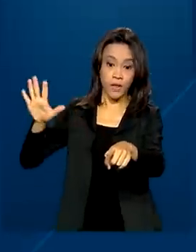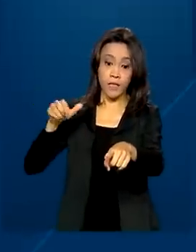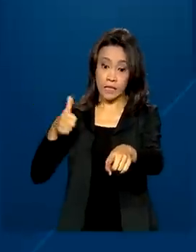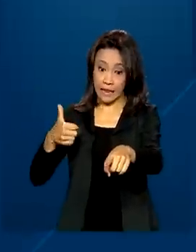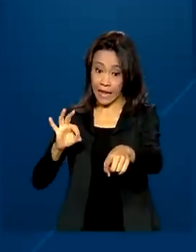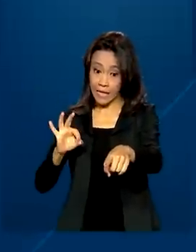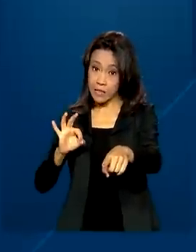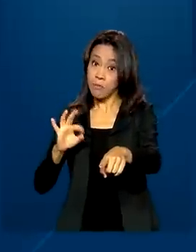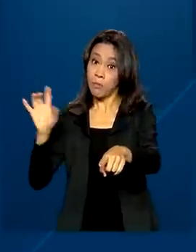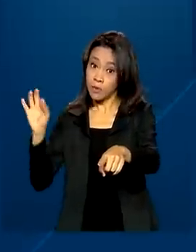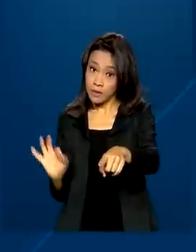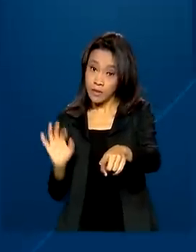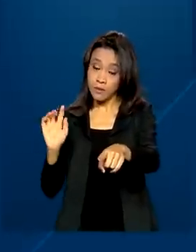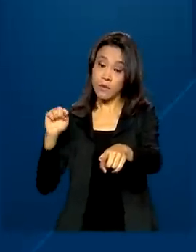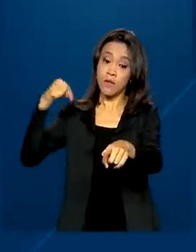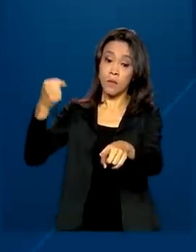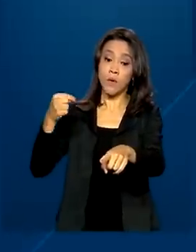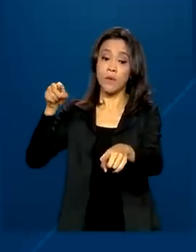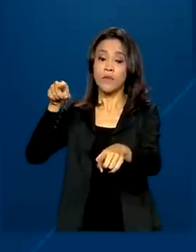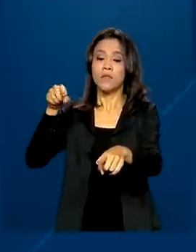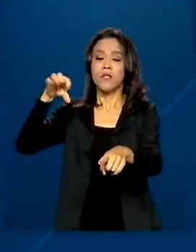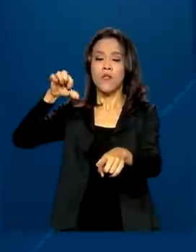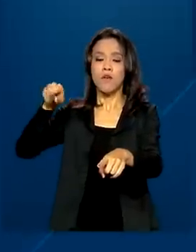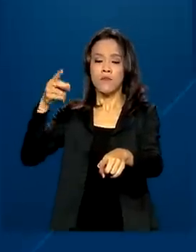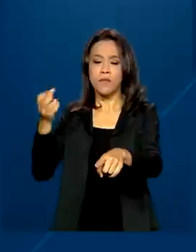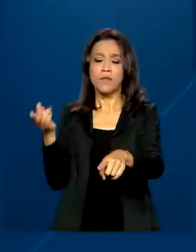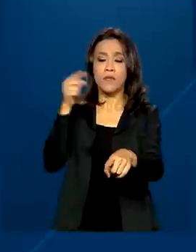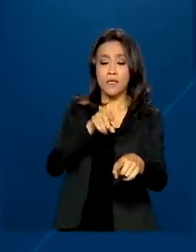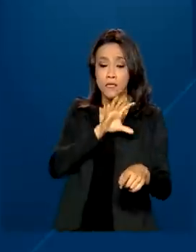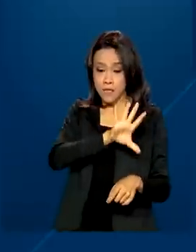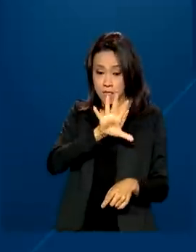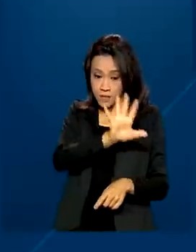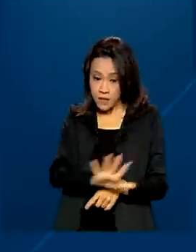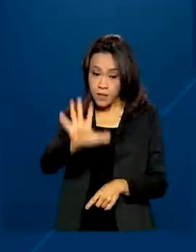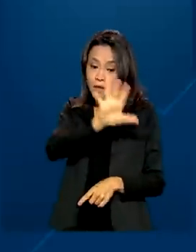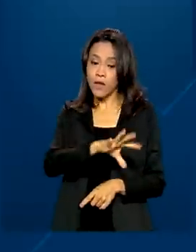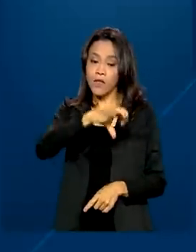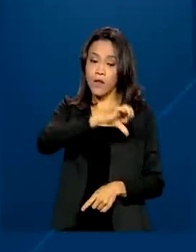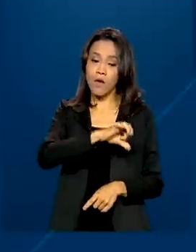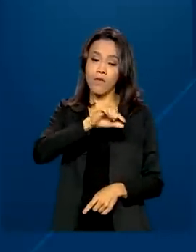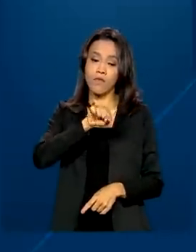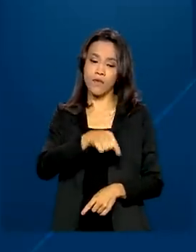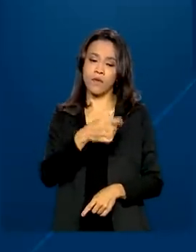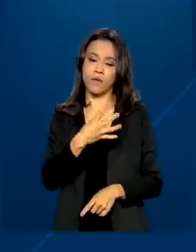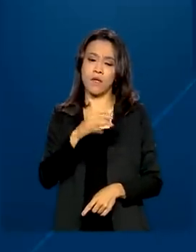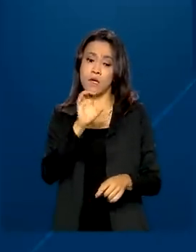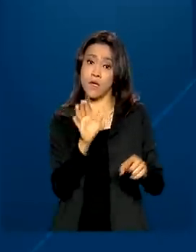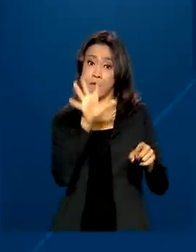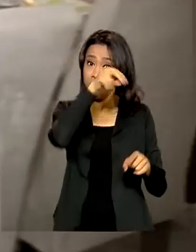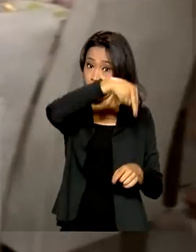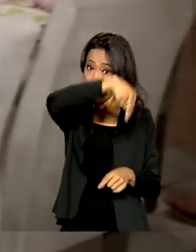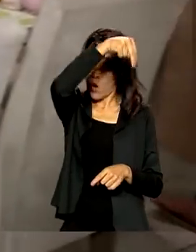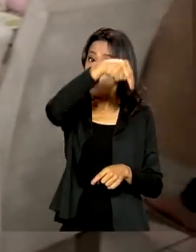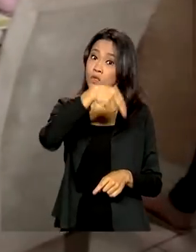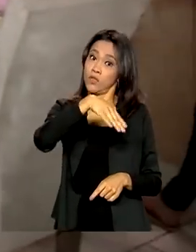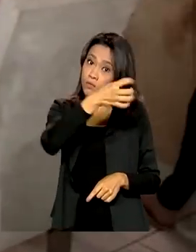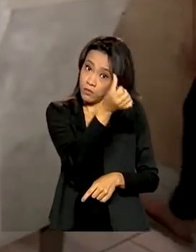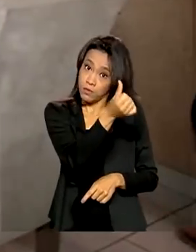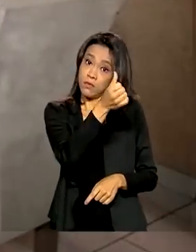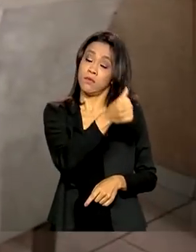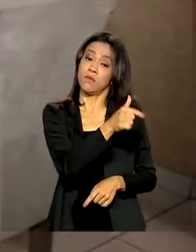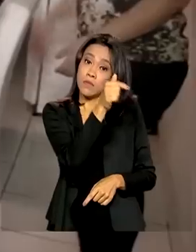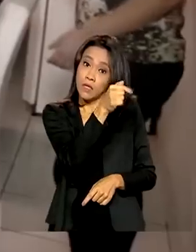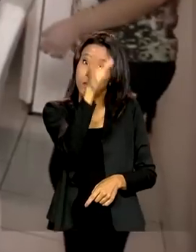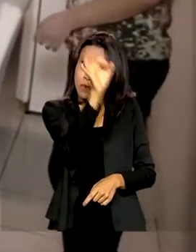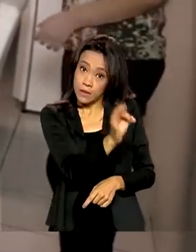10% cada, centro-oeste com 9,5% e, por último, a região norte, com pouco menos de 7%. Mas os números